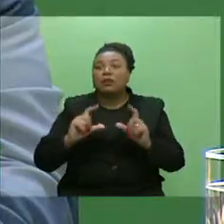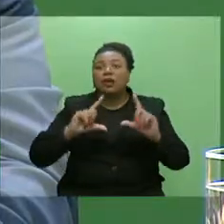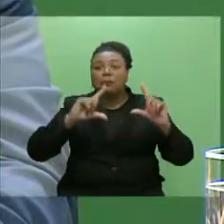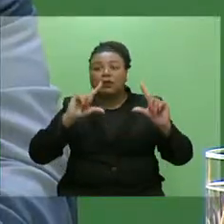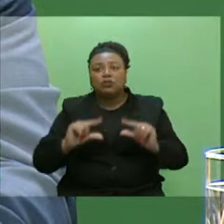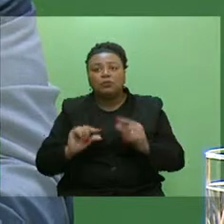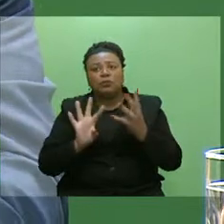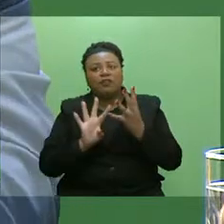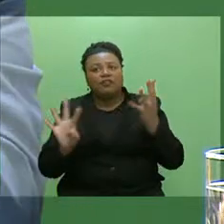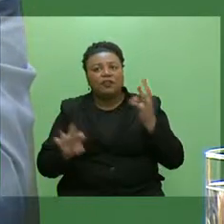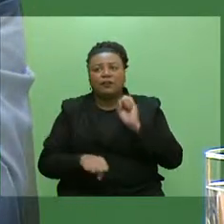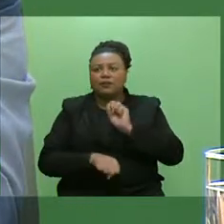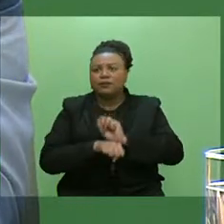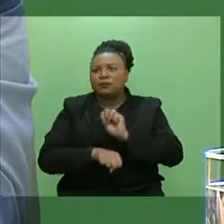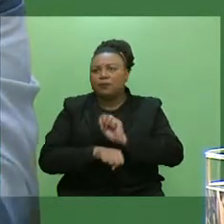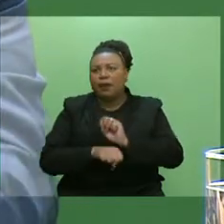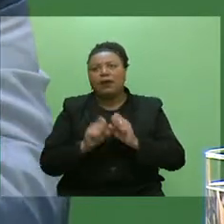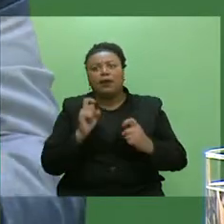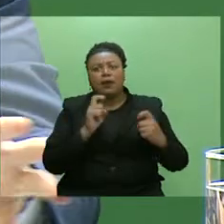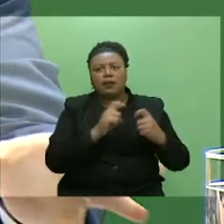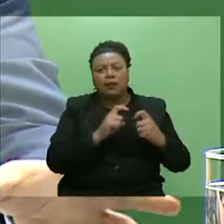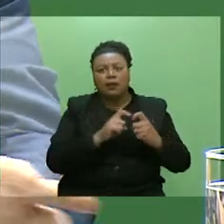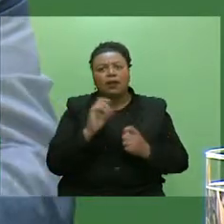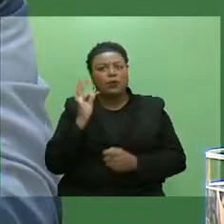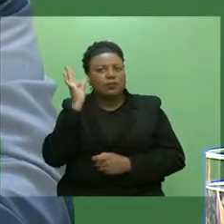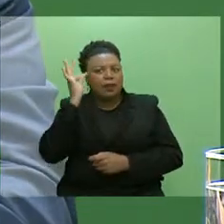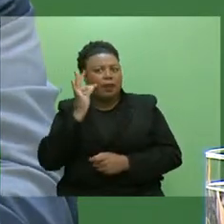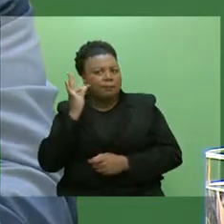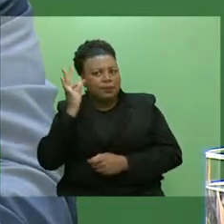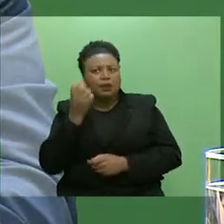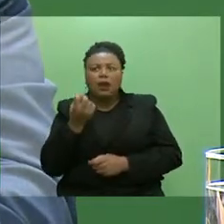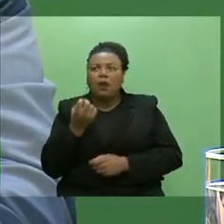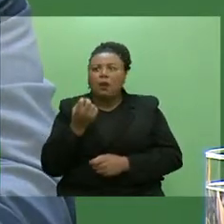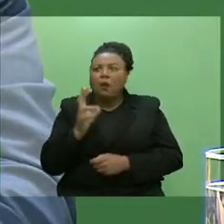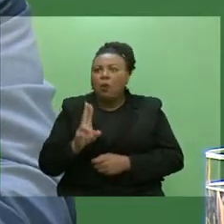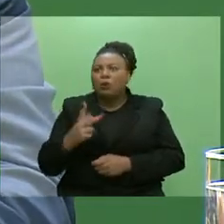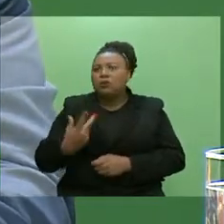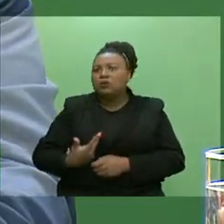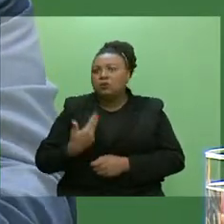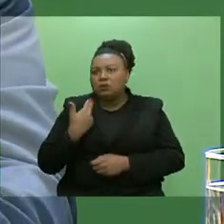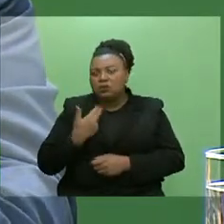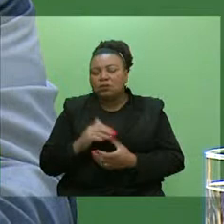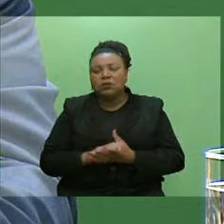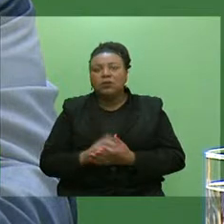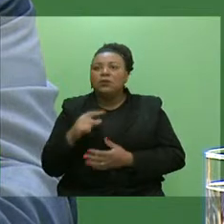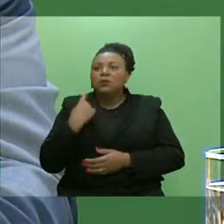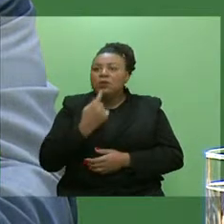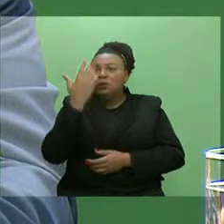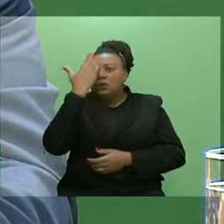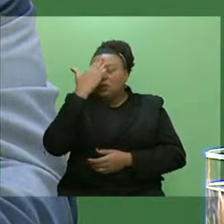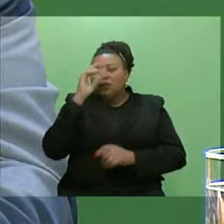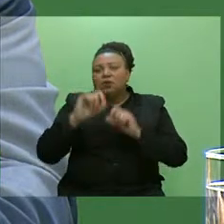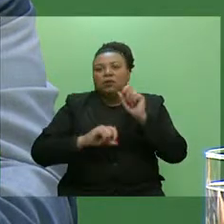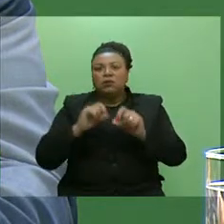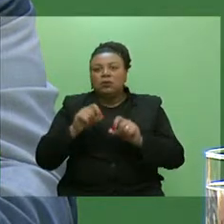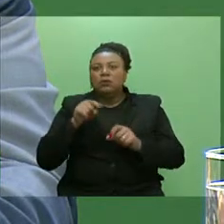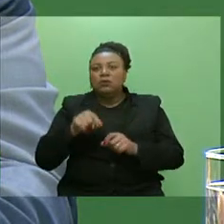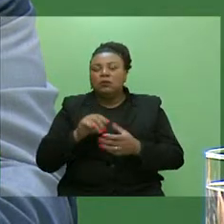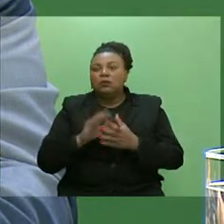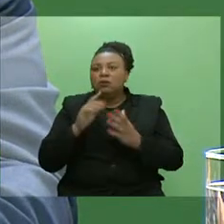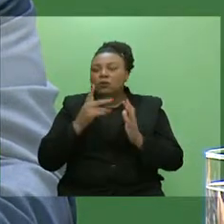diminuição dessa fila de espera, seja do ponto de vista clínico, terapêutico ou cirúrgico. E nós entendemos que